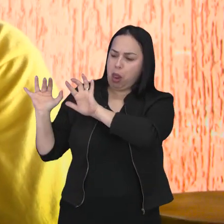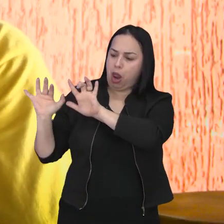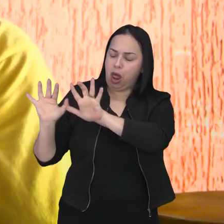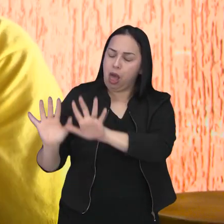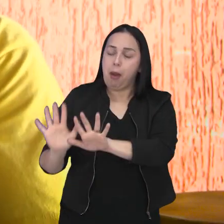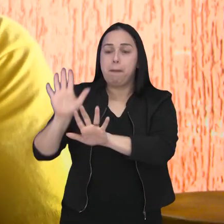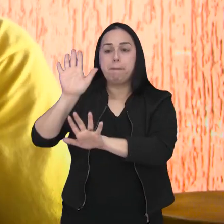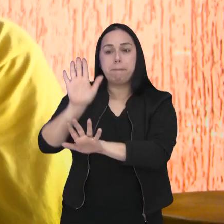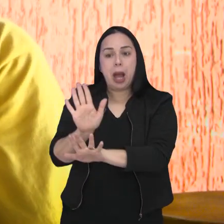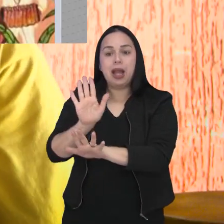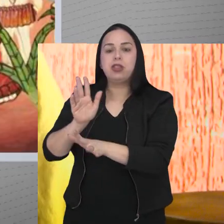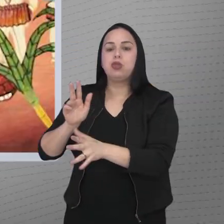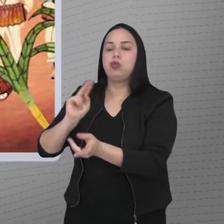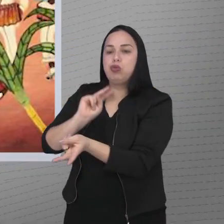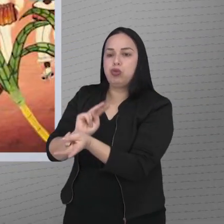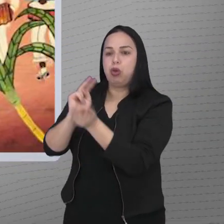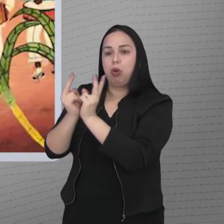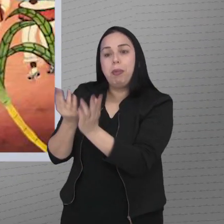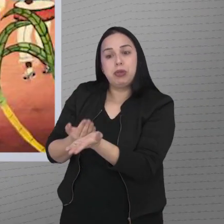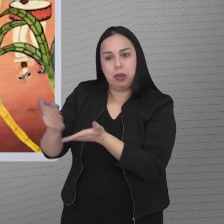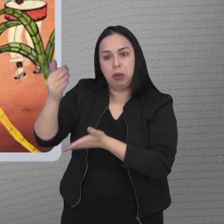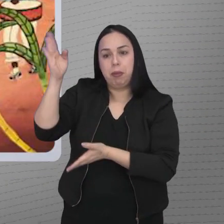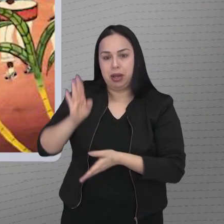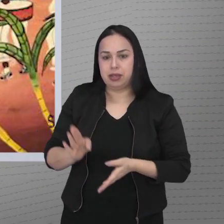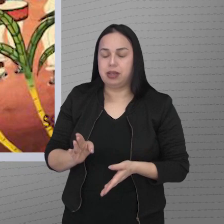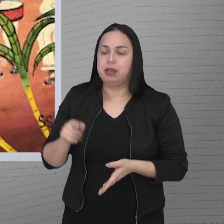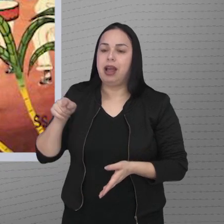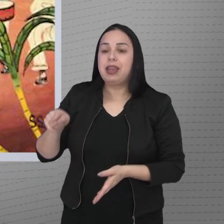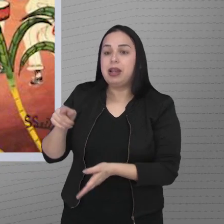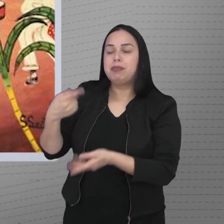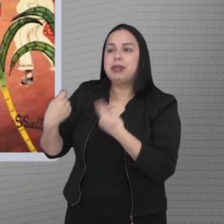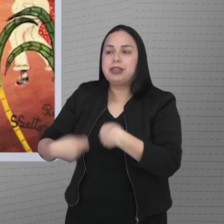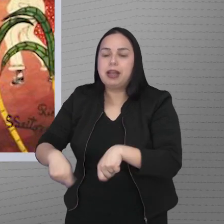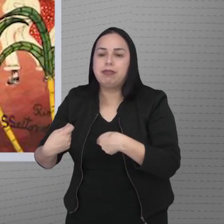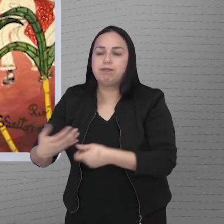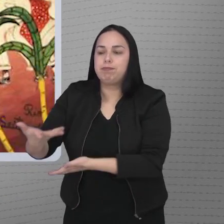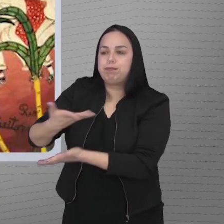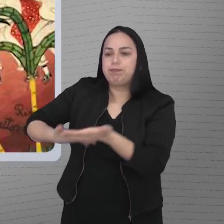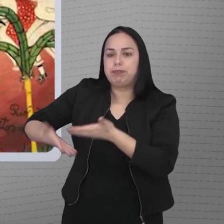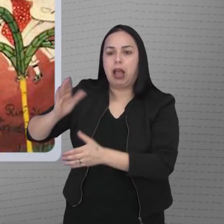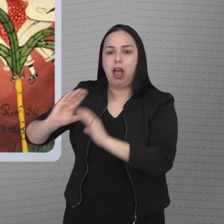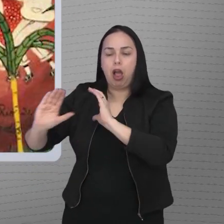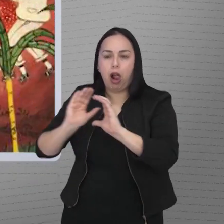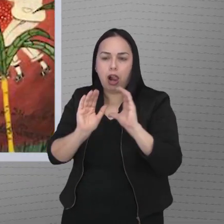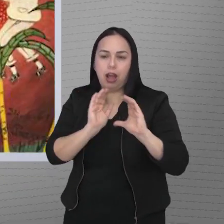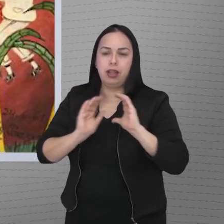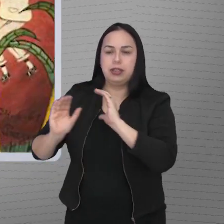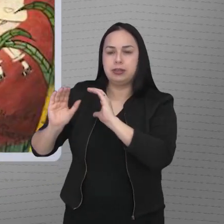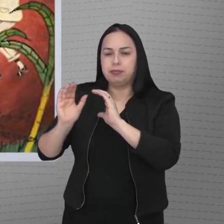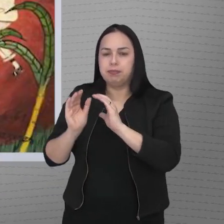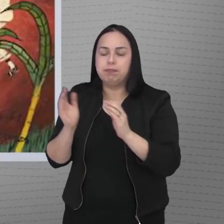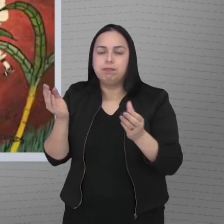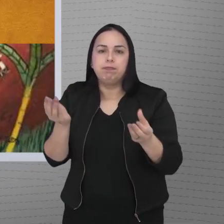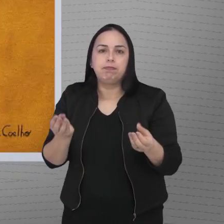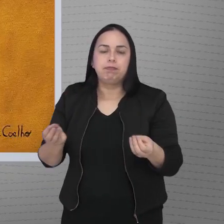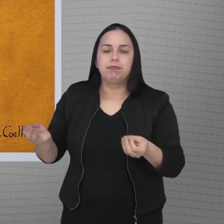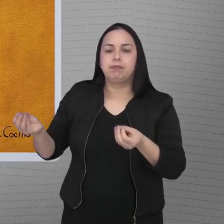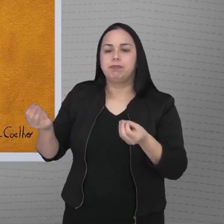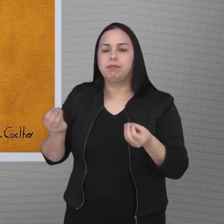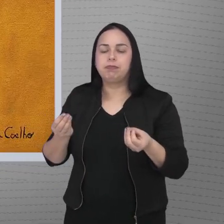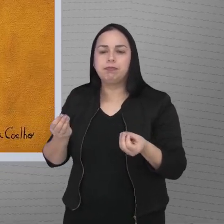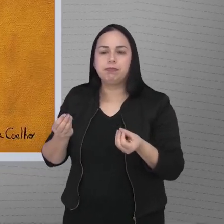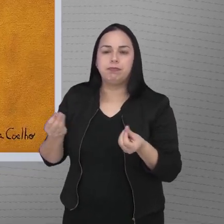escravizados. Né? Aí, como eles precisavam se comunicar, e tinha aquele momento deles